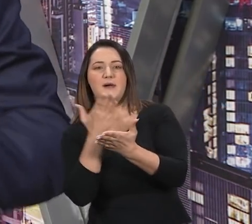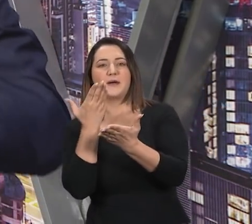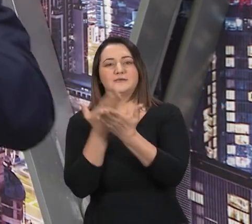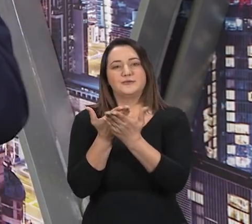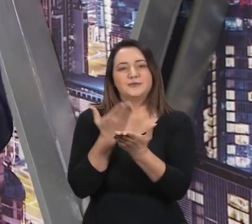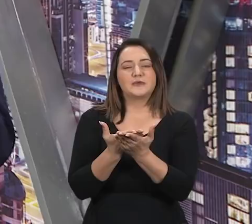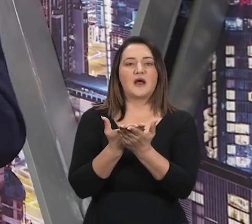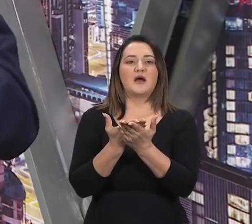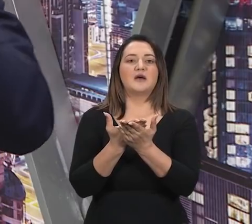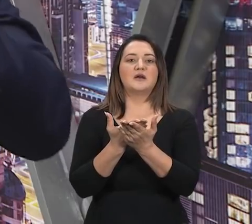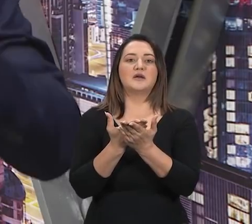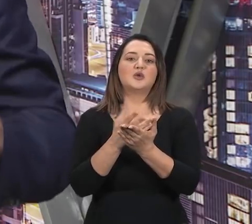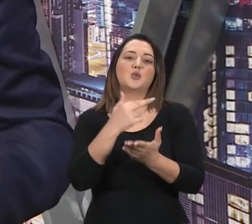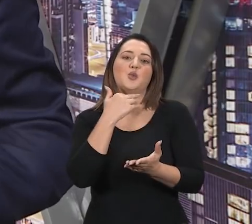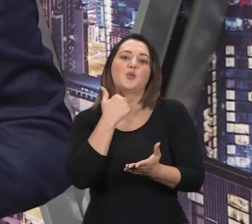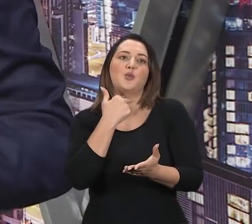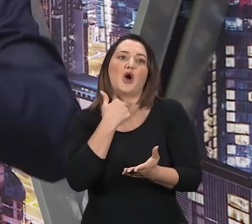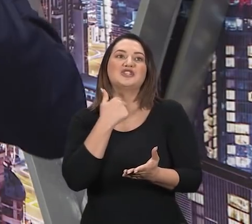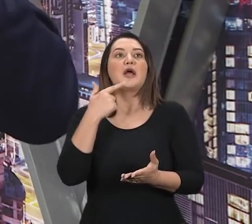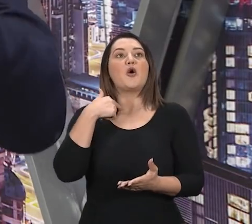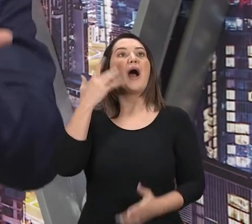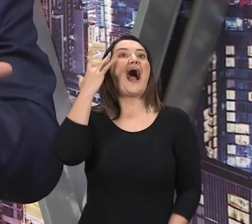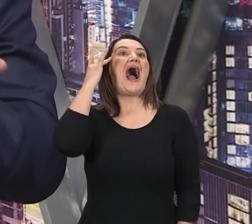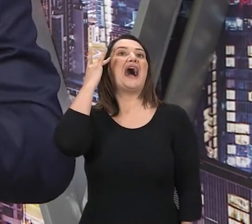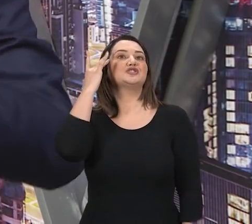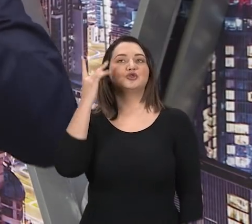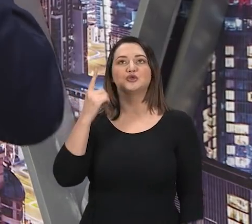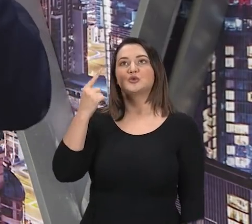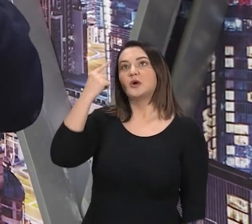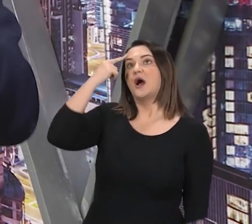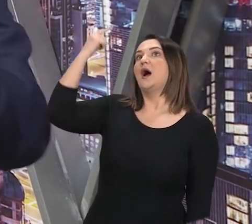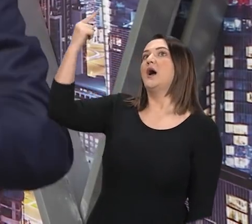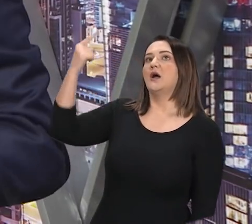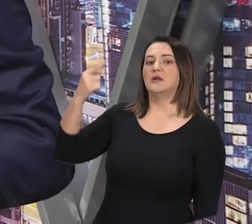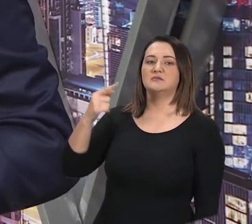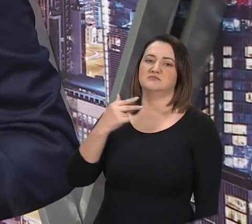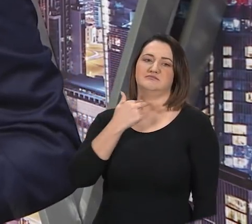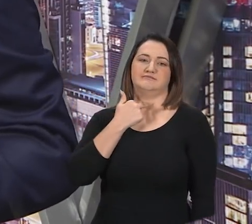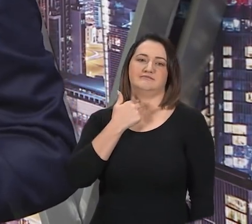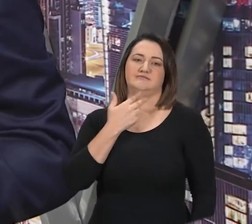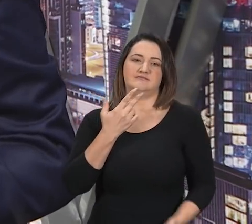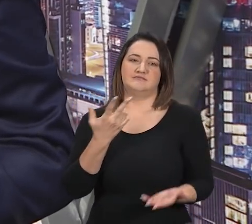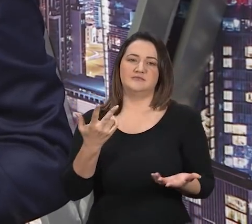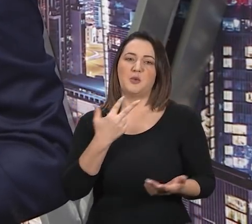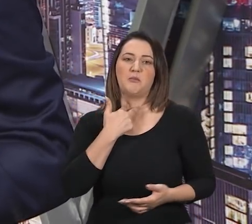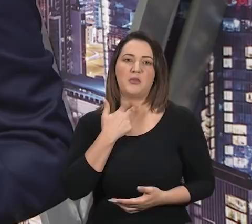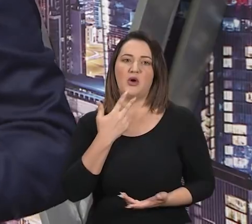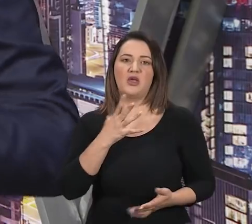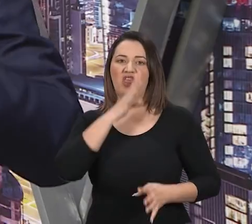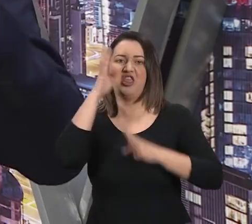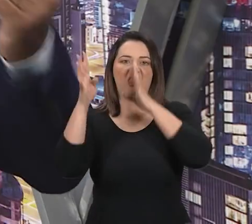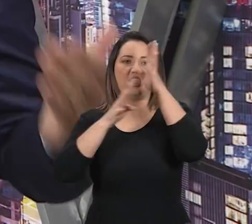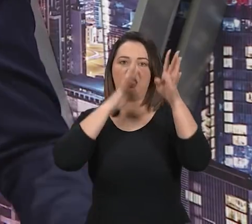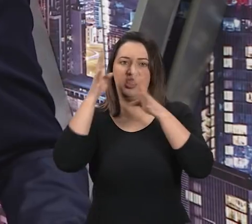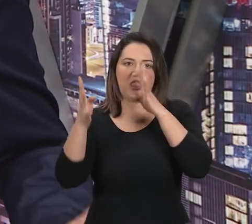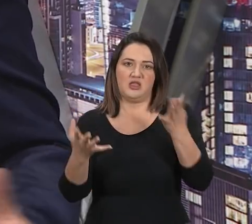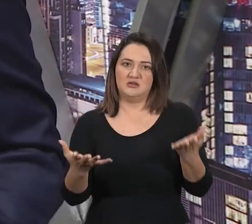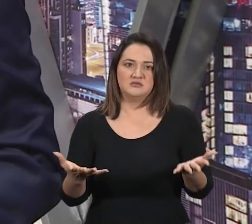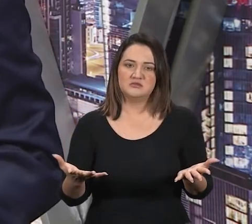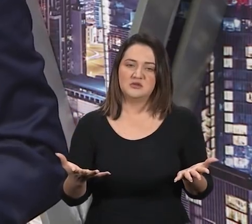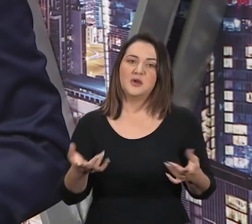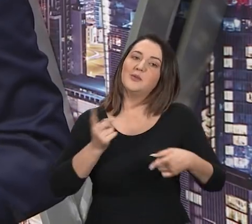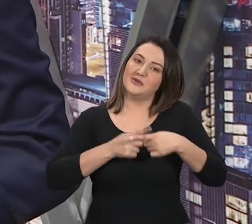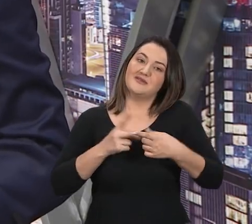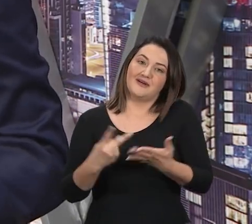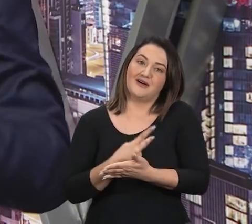explicação, pesquisa, estudo profundo para entender e não ficar interpretando ao seu bel prazer, à sua própria maneira,